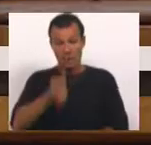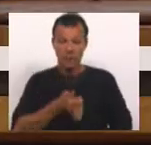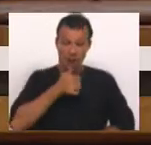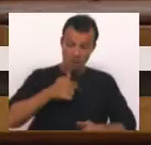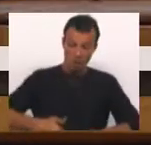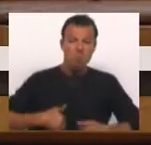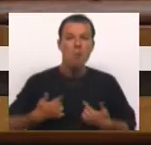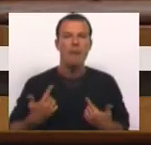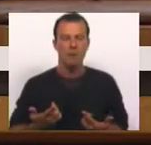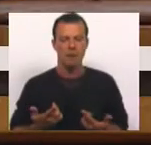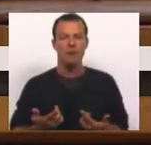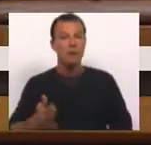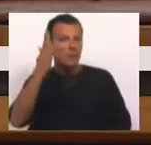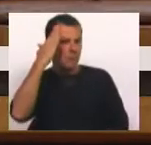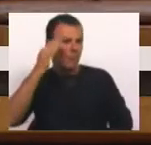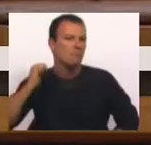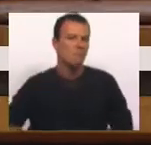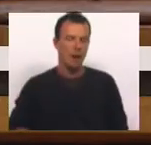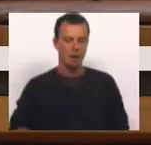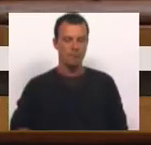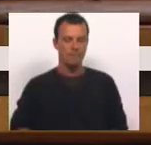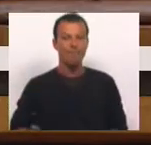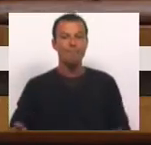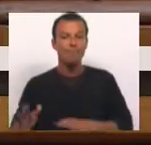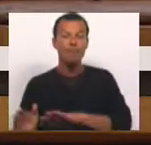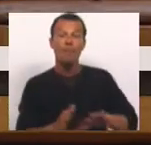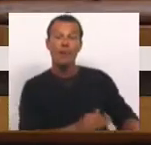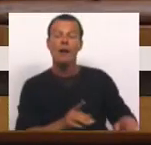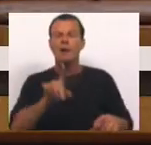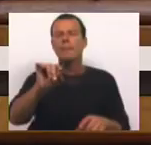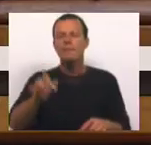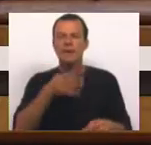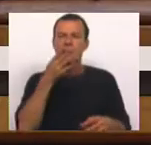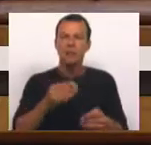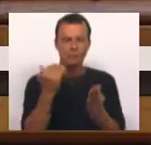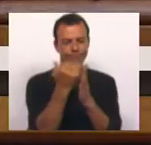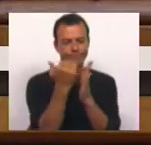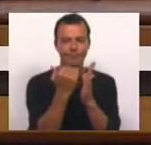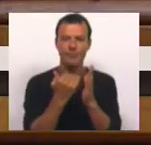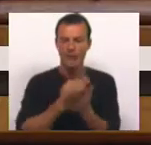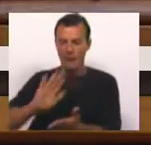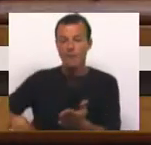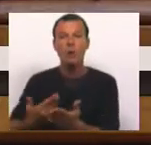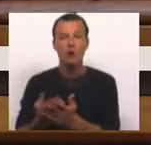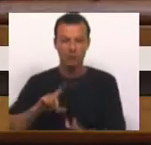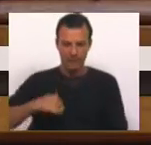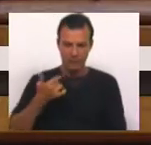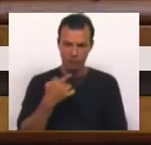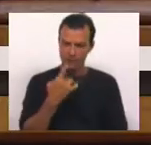capaz, expressa e instante. Sublinhamos então alguns dos pressupostos exigidos na proposta dos